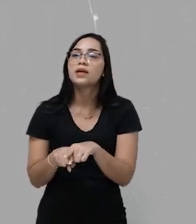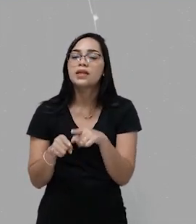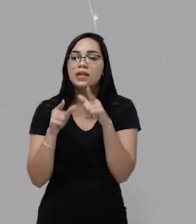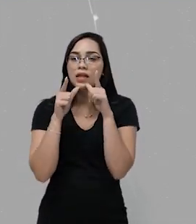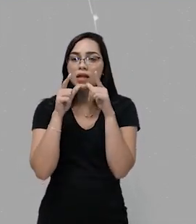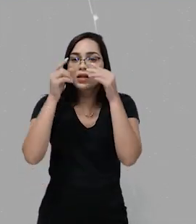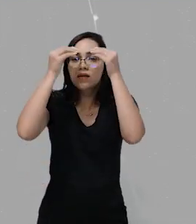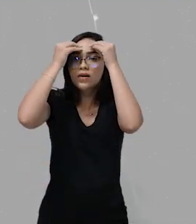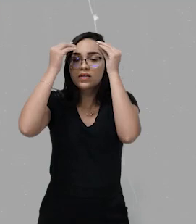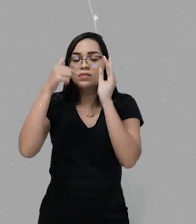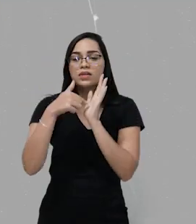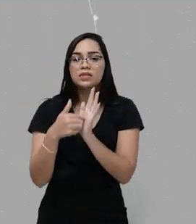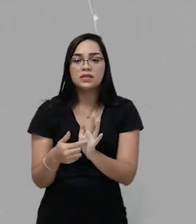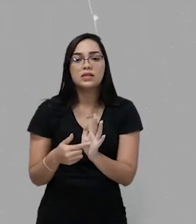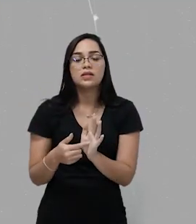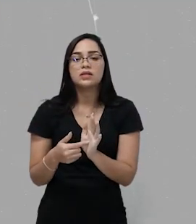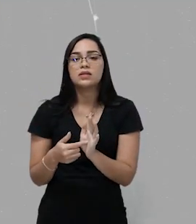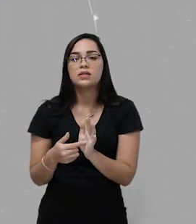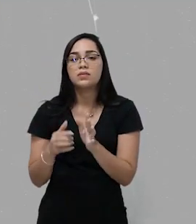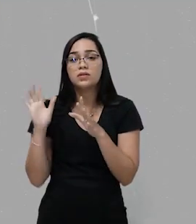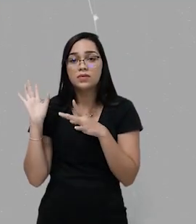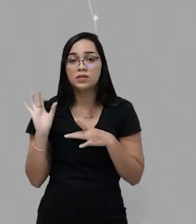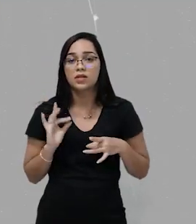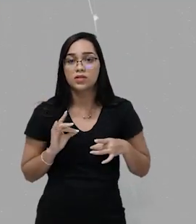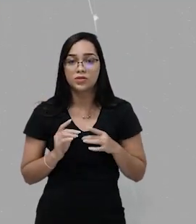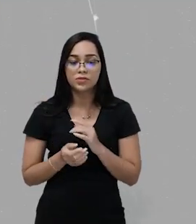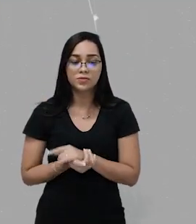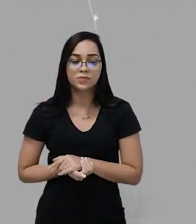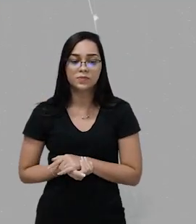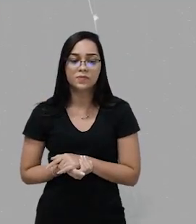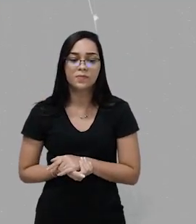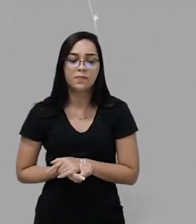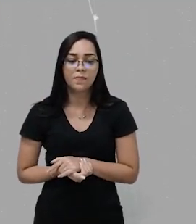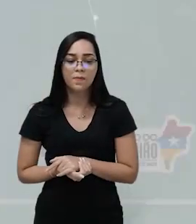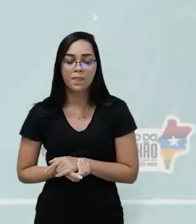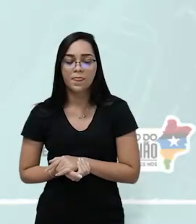linguagem apresentadas pelos personagens. Avançando.